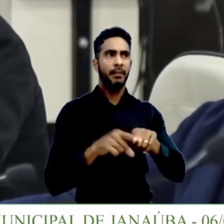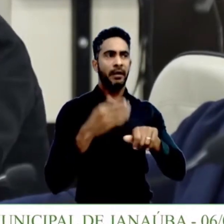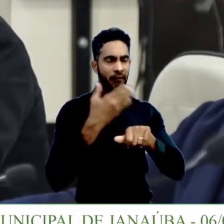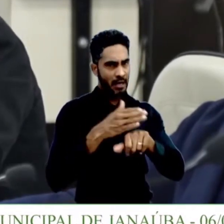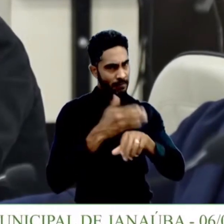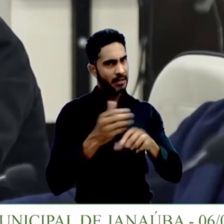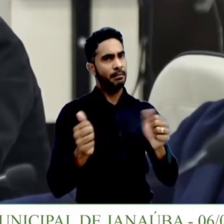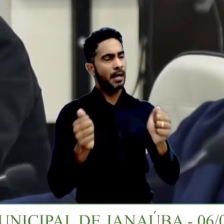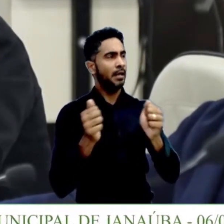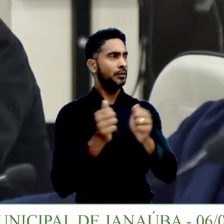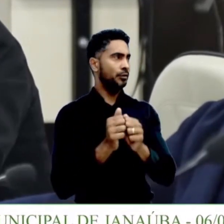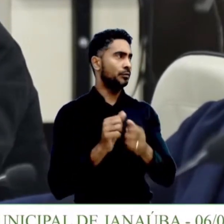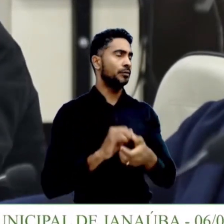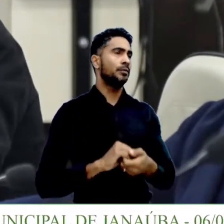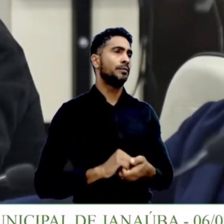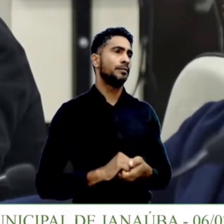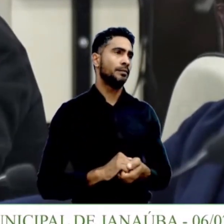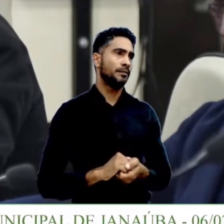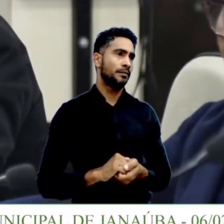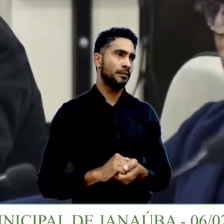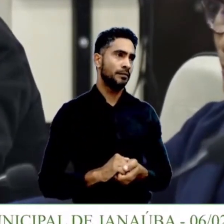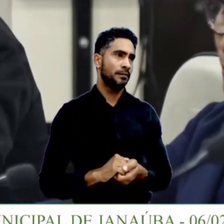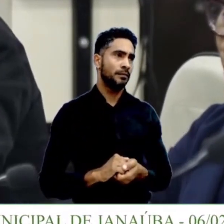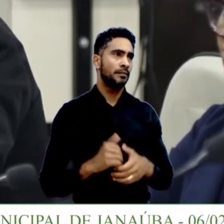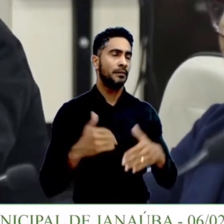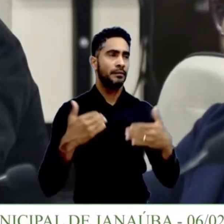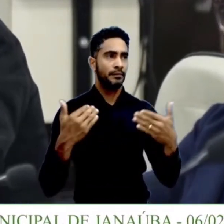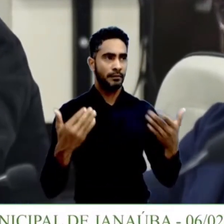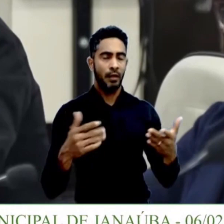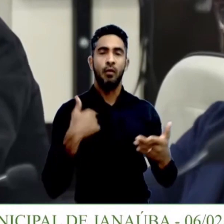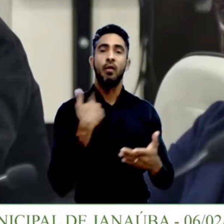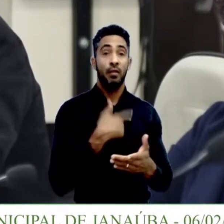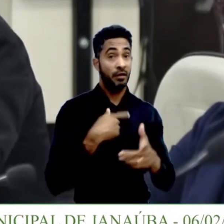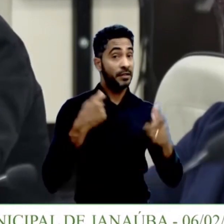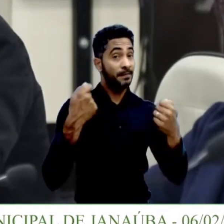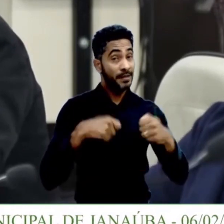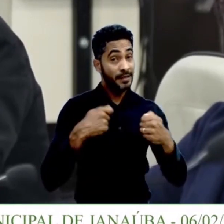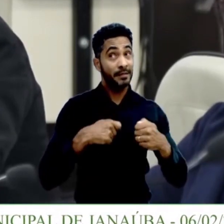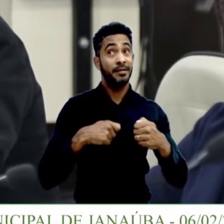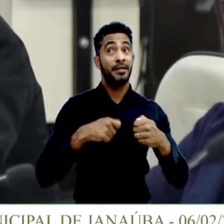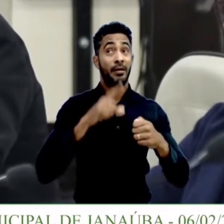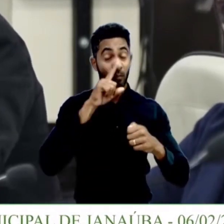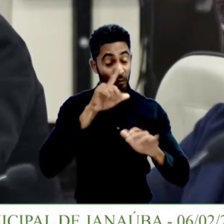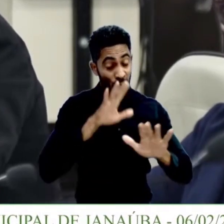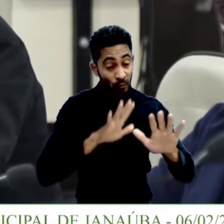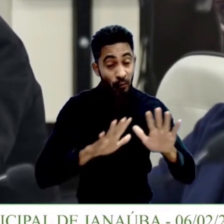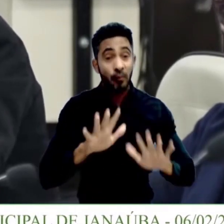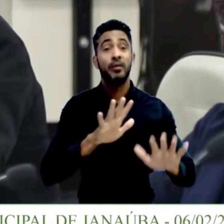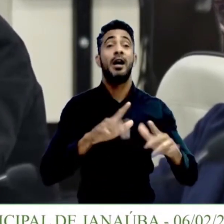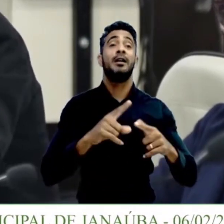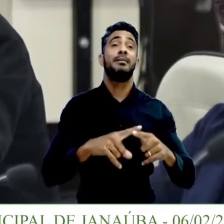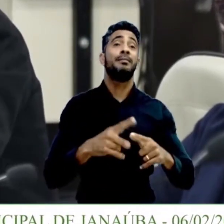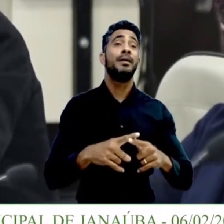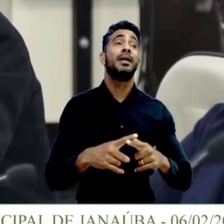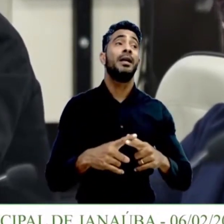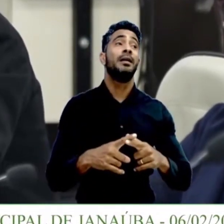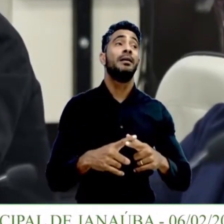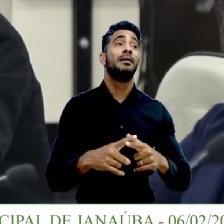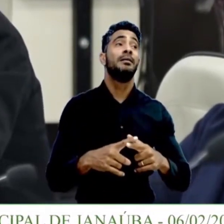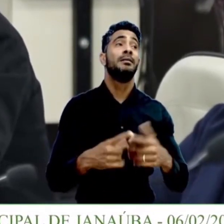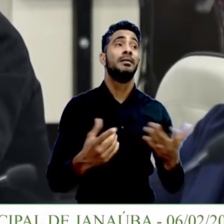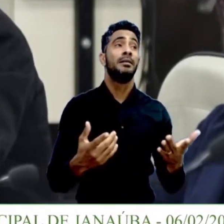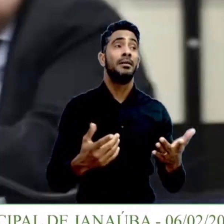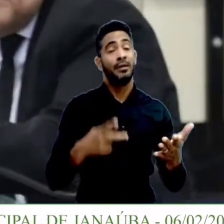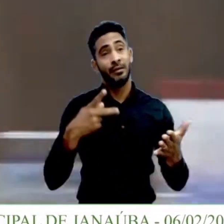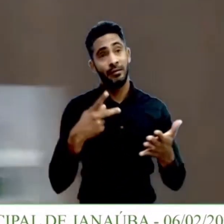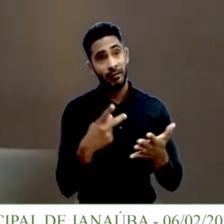junto com vocês. Uma parte, colega. Tá? Então, nós precisamos ter muita cautela, porque senão não adianta, para quê? Nós vamos fazer